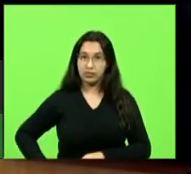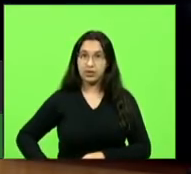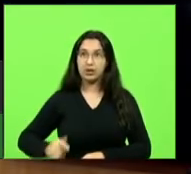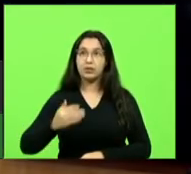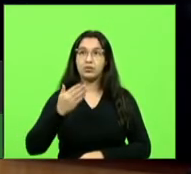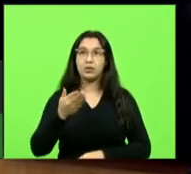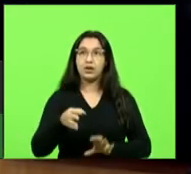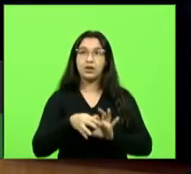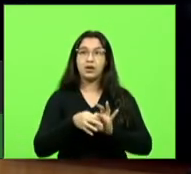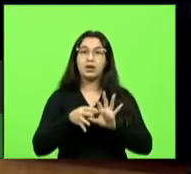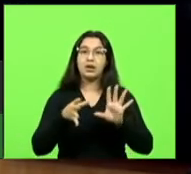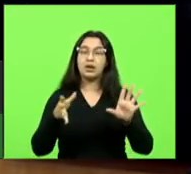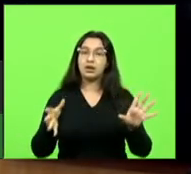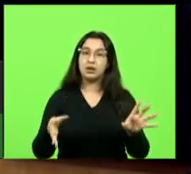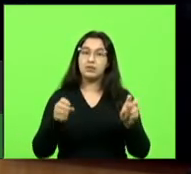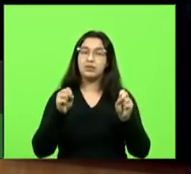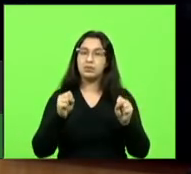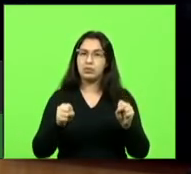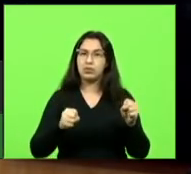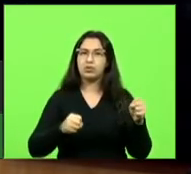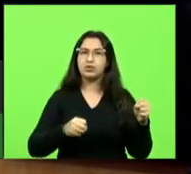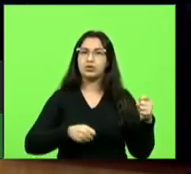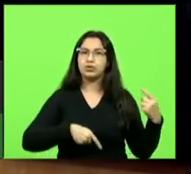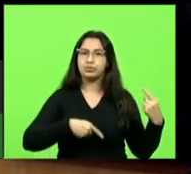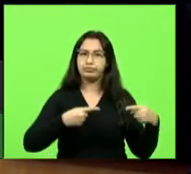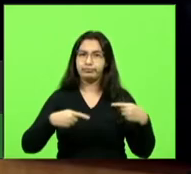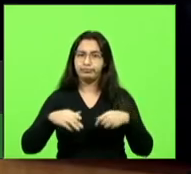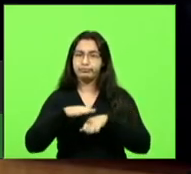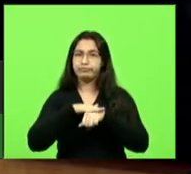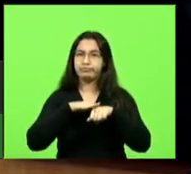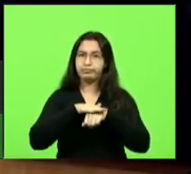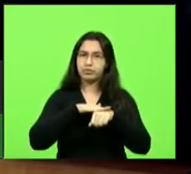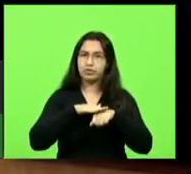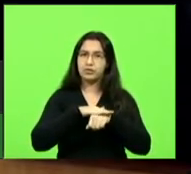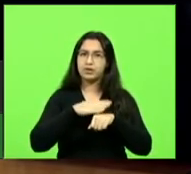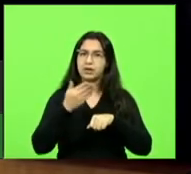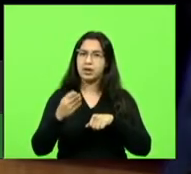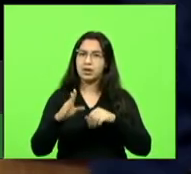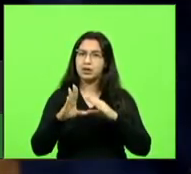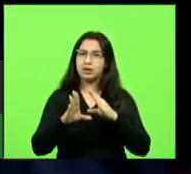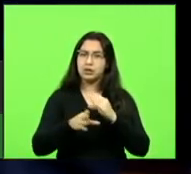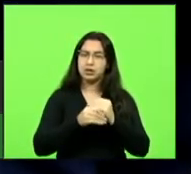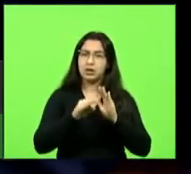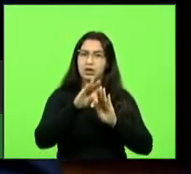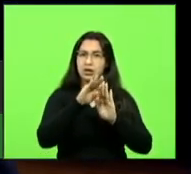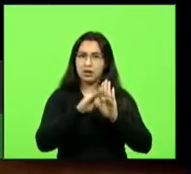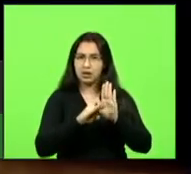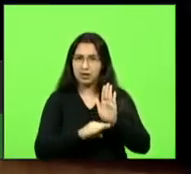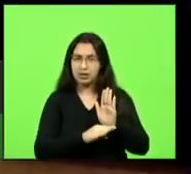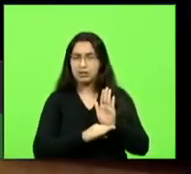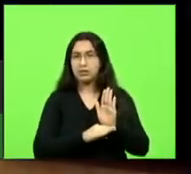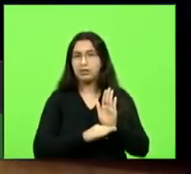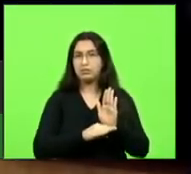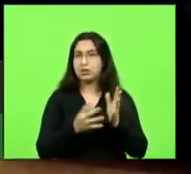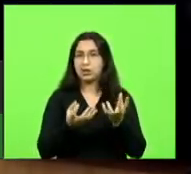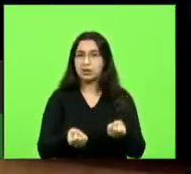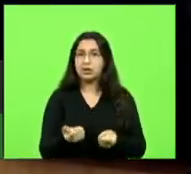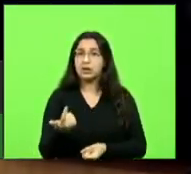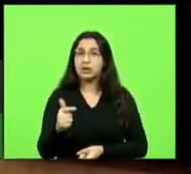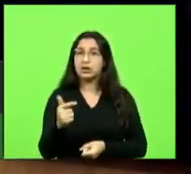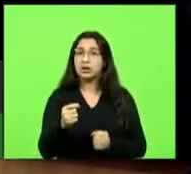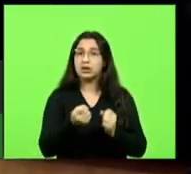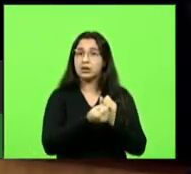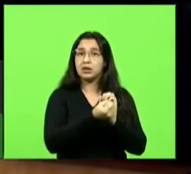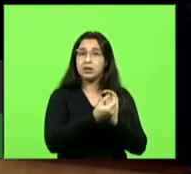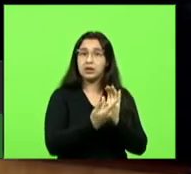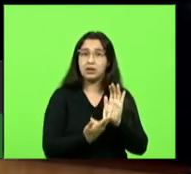abrir esse canal de discussão sobre essas emendas que não foram acatadas pelo relator,